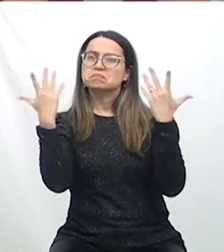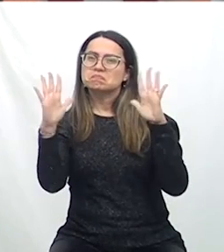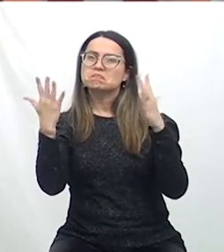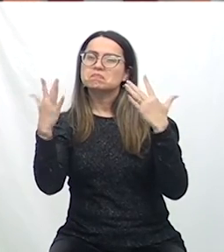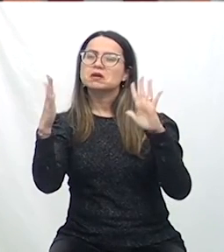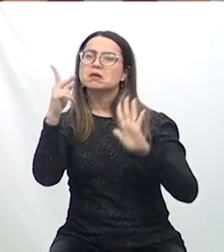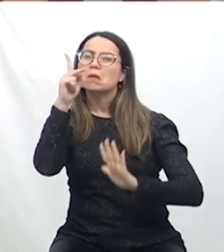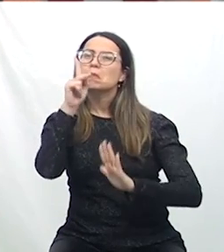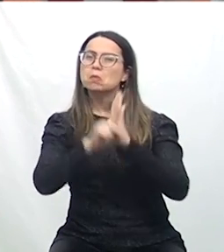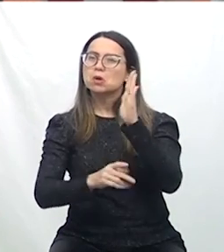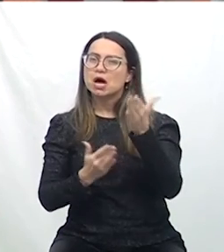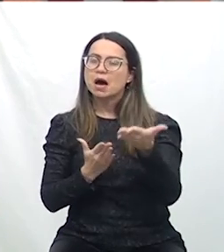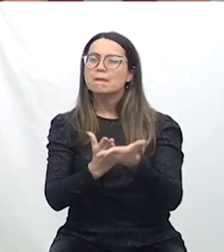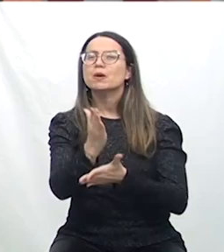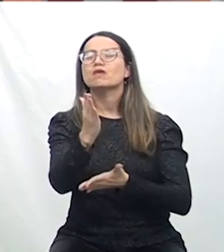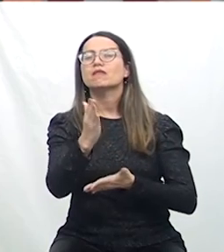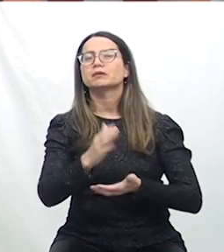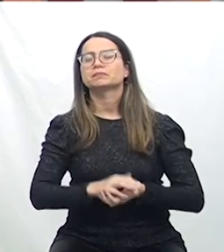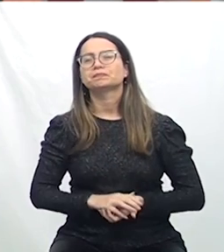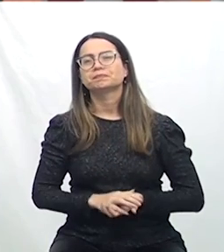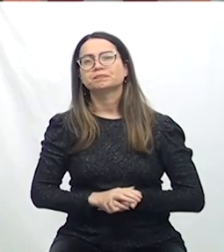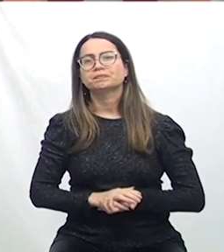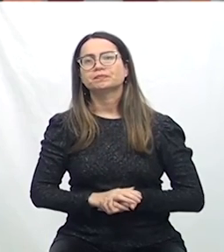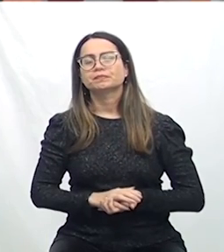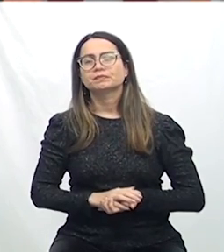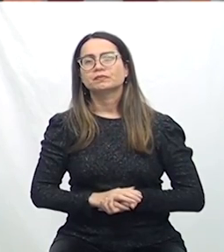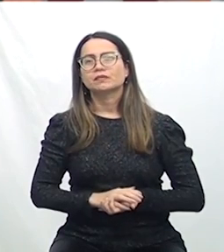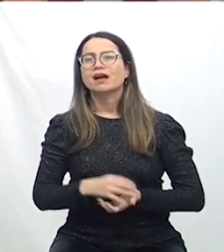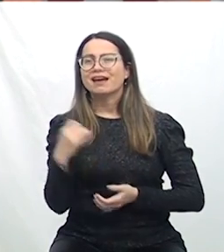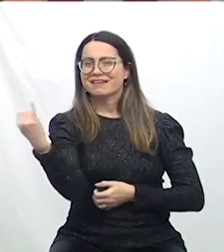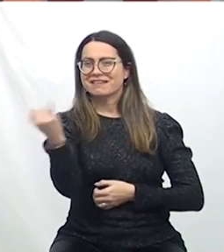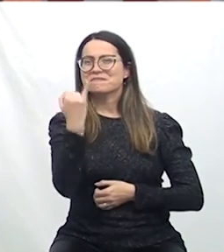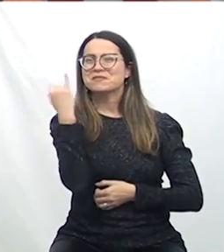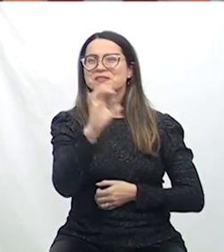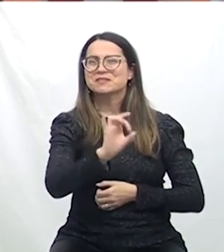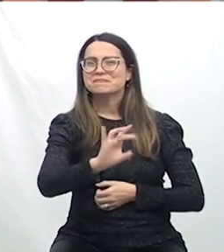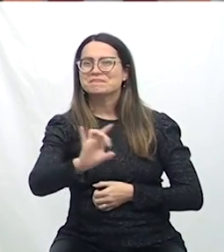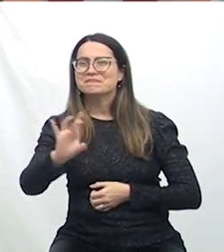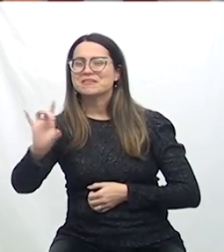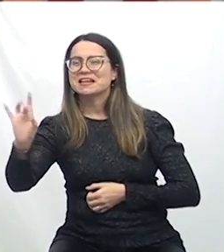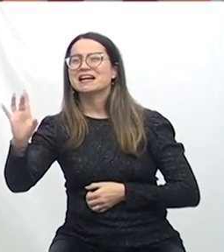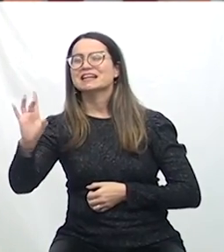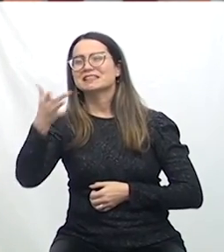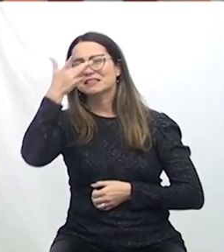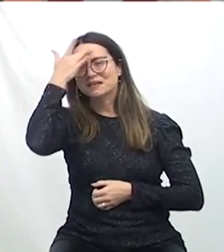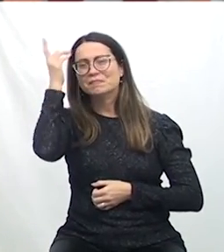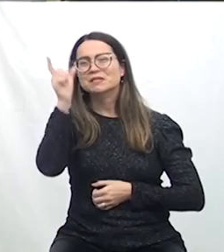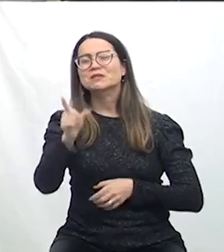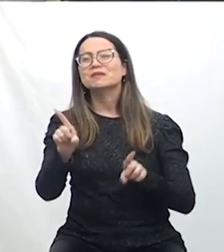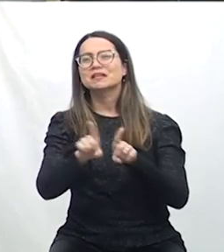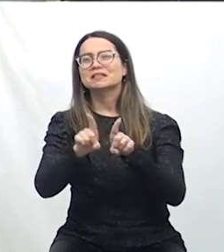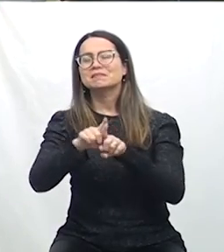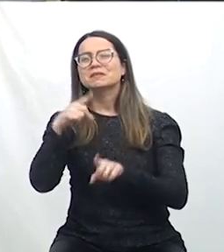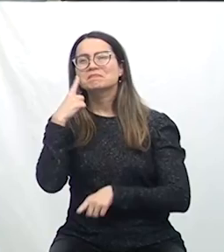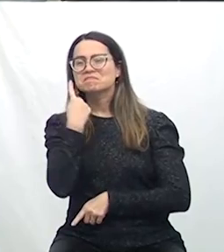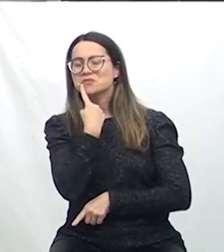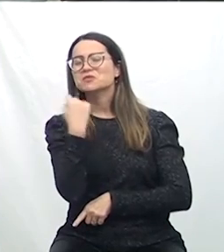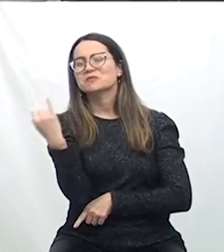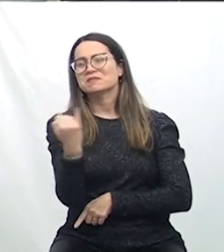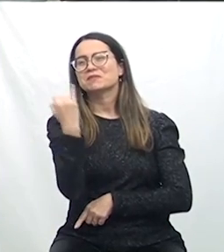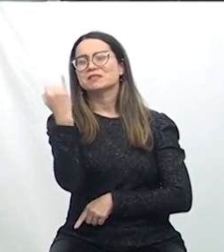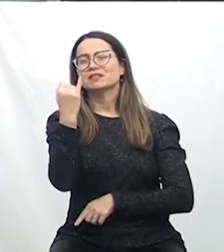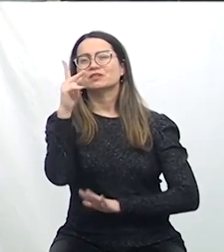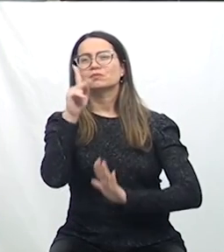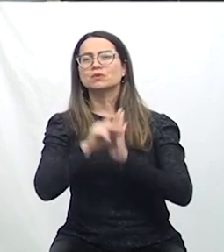que tem um significado muito importante para todos nós e principalmente para essa comunidade. Era isso, senhora presidente. O projeto